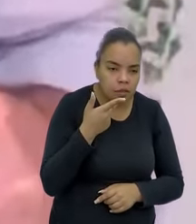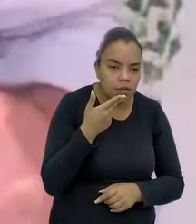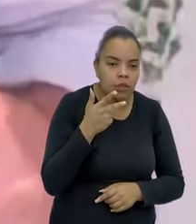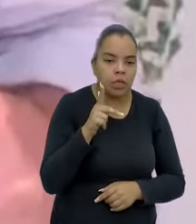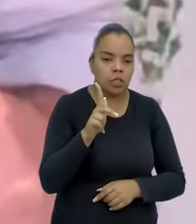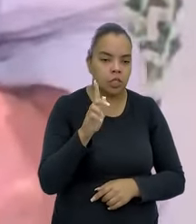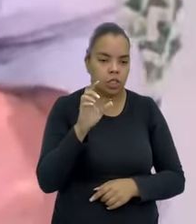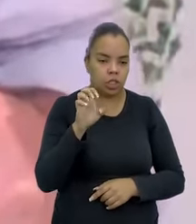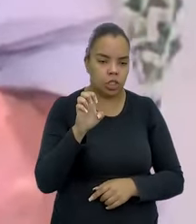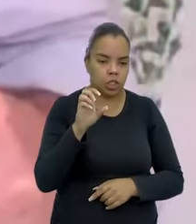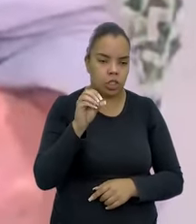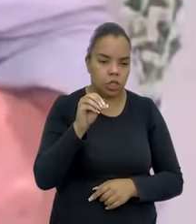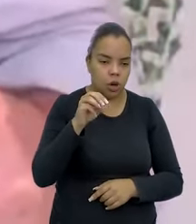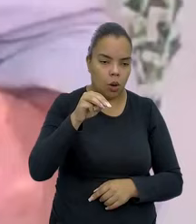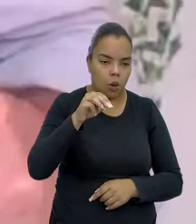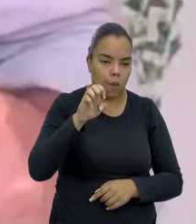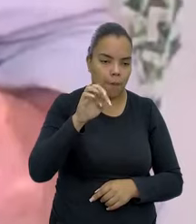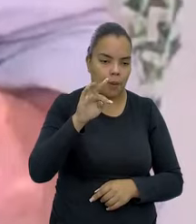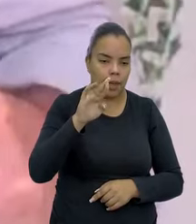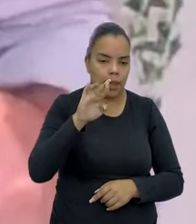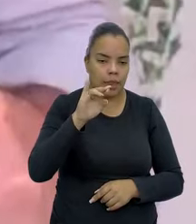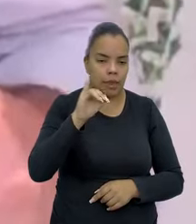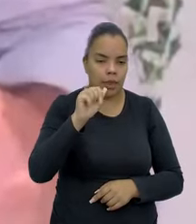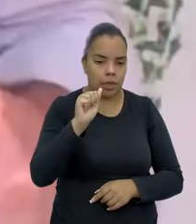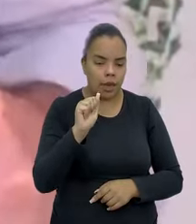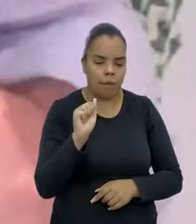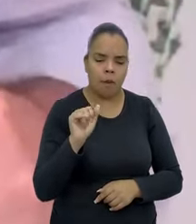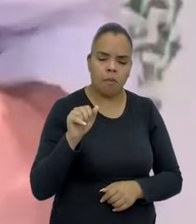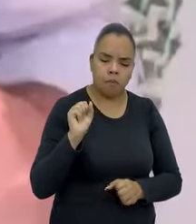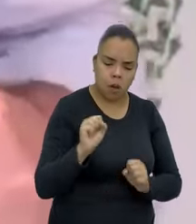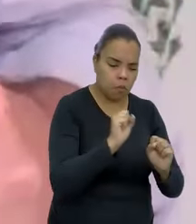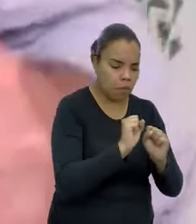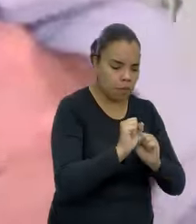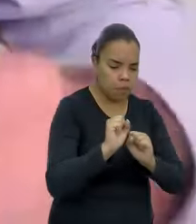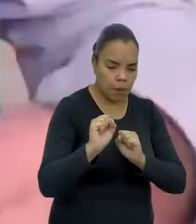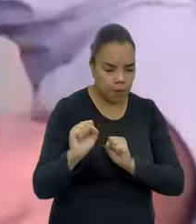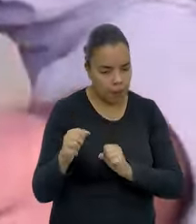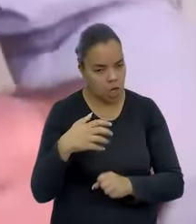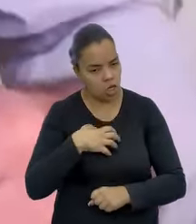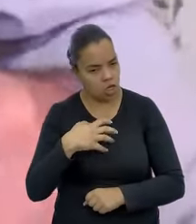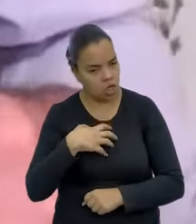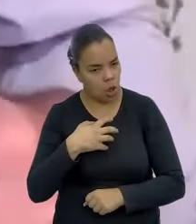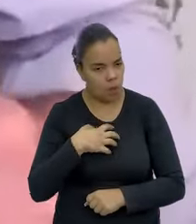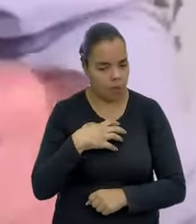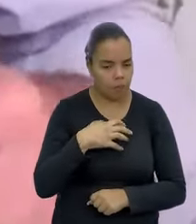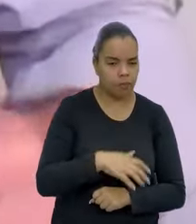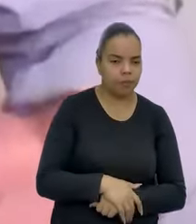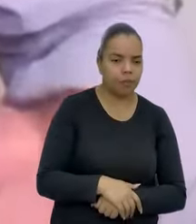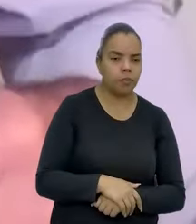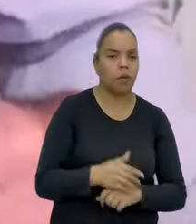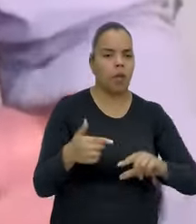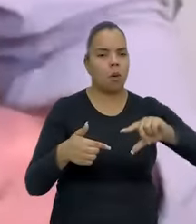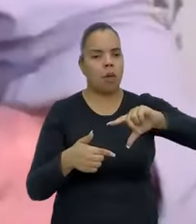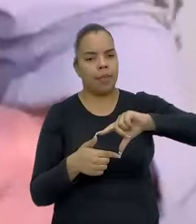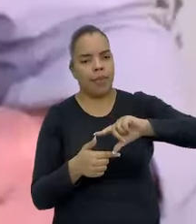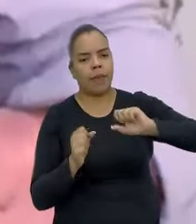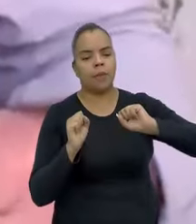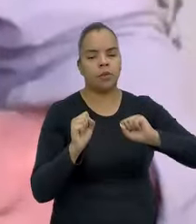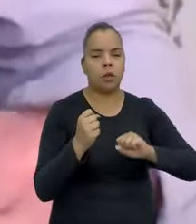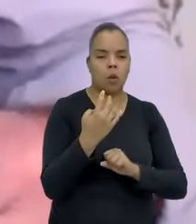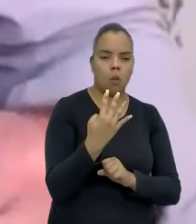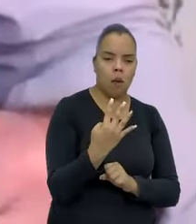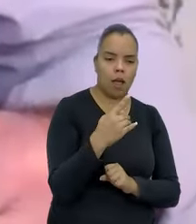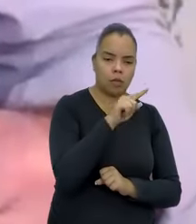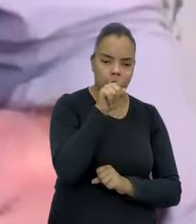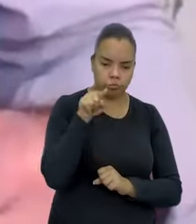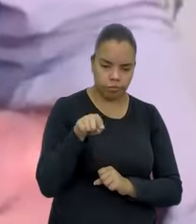você tá falando impossibilidades aí eu só quero chamar atenção detalhe nós falamos o quadrado uma figura que possui